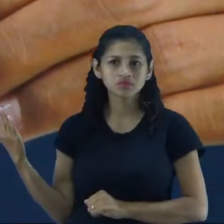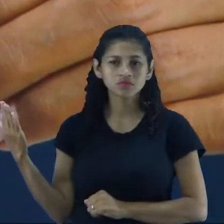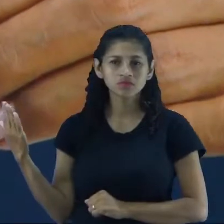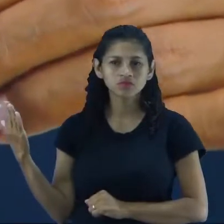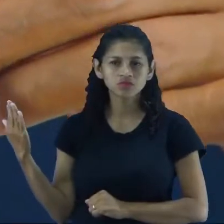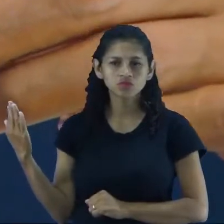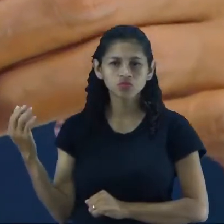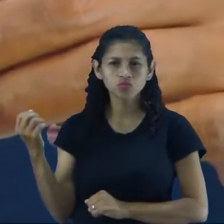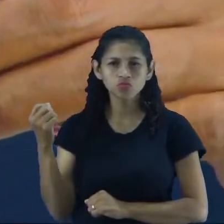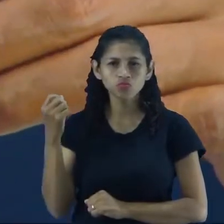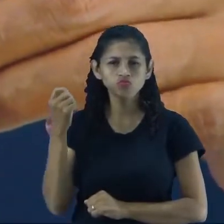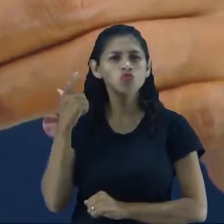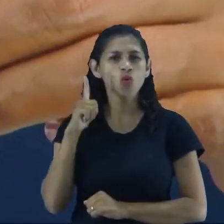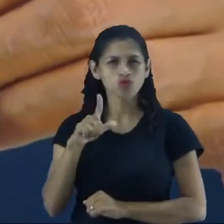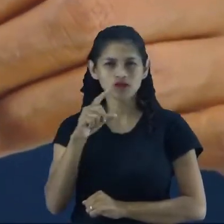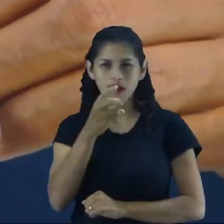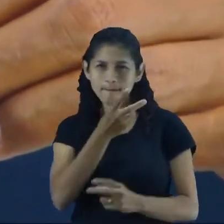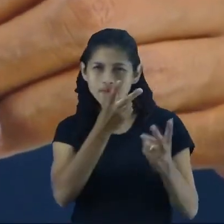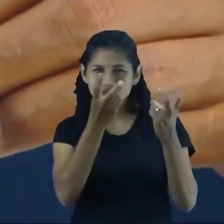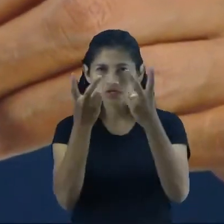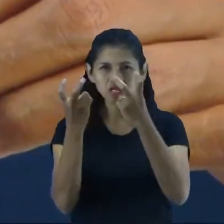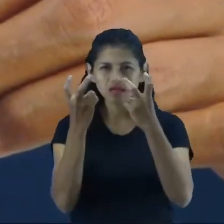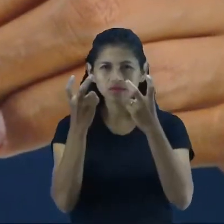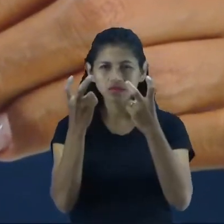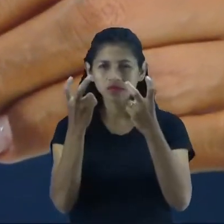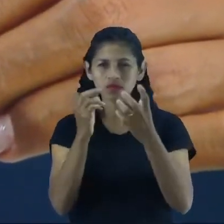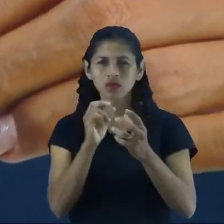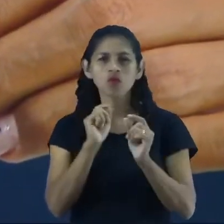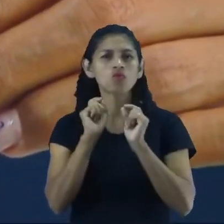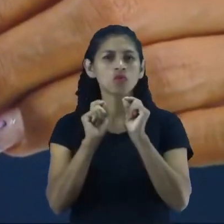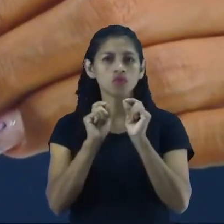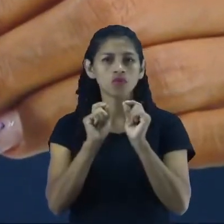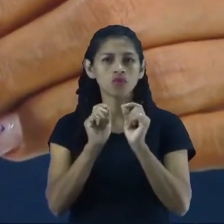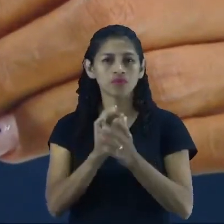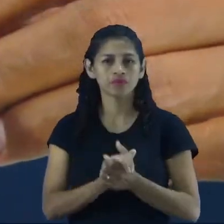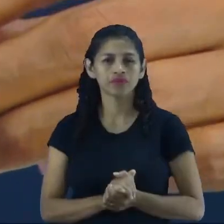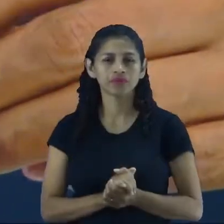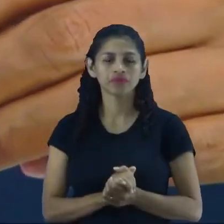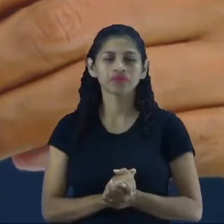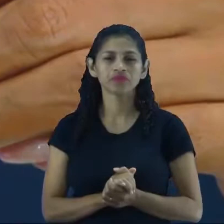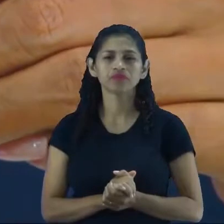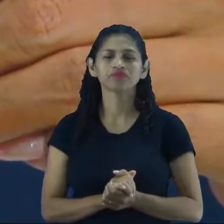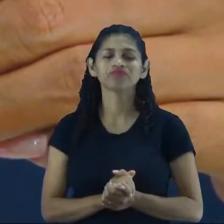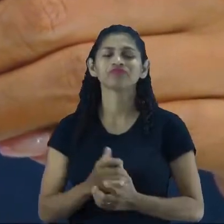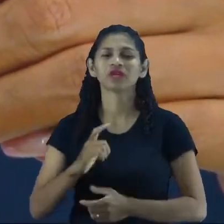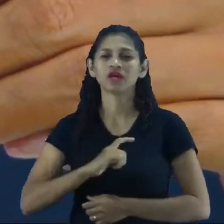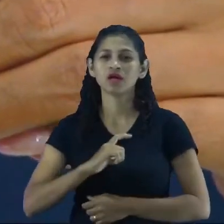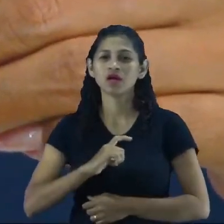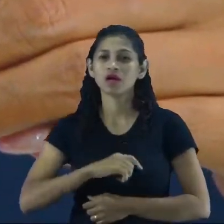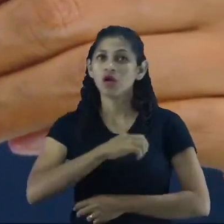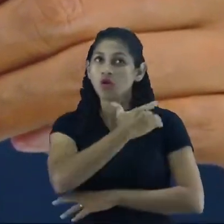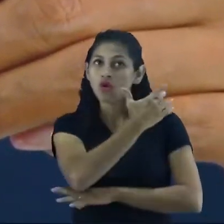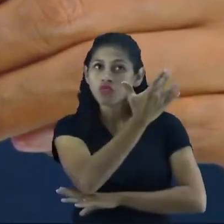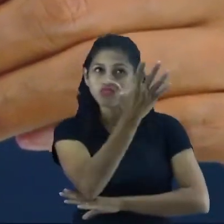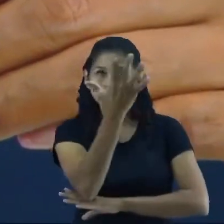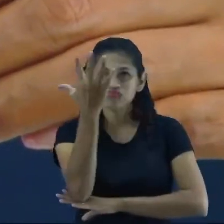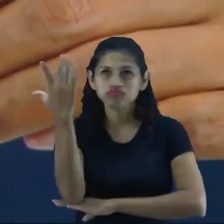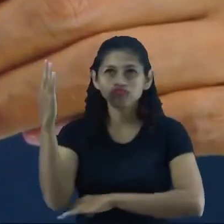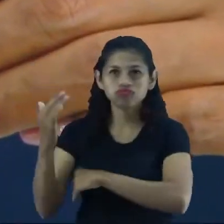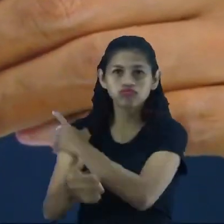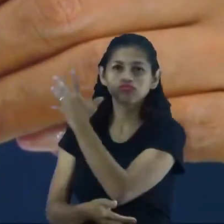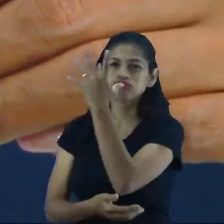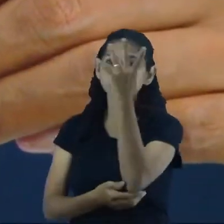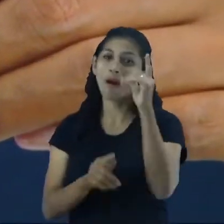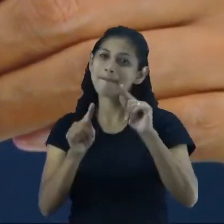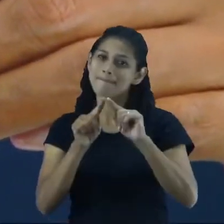Vocês conseguem perceber alguma coisa aqui? Tem muito da natureza, mas aqui a gente tem uma construção, né?